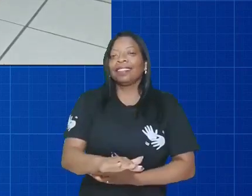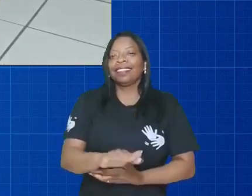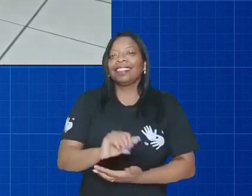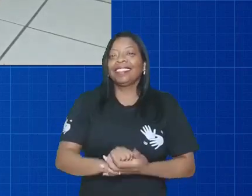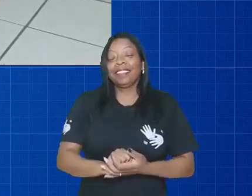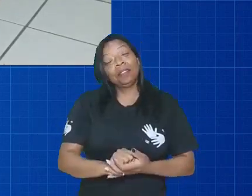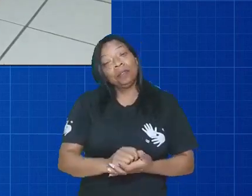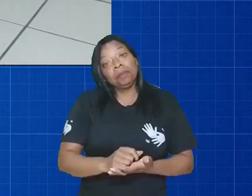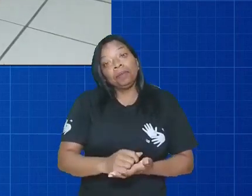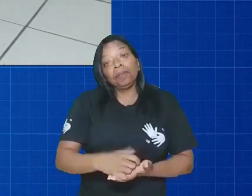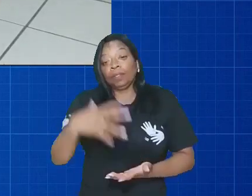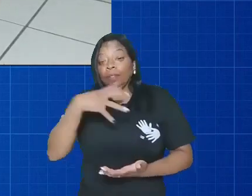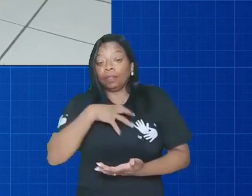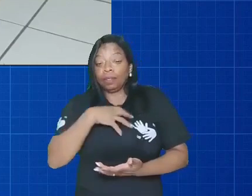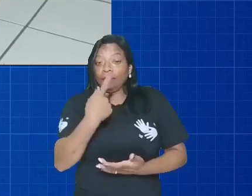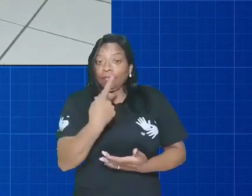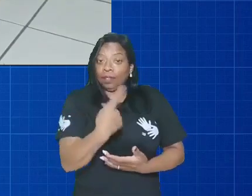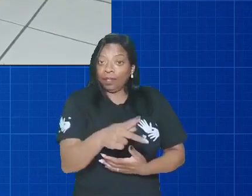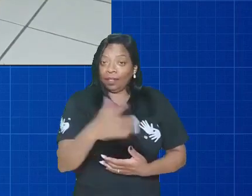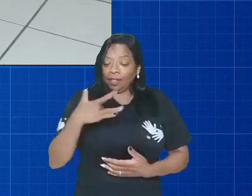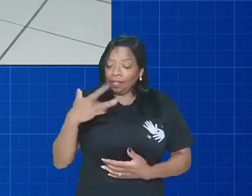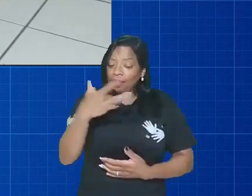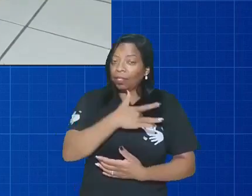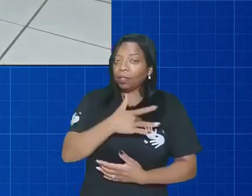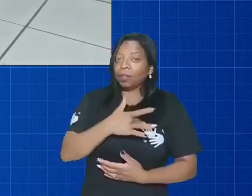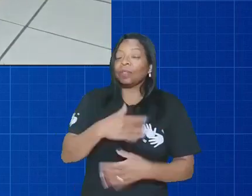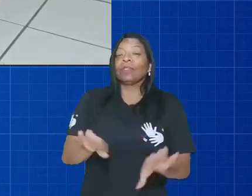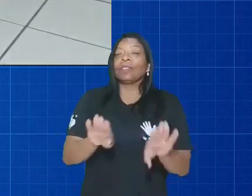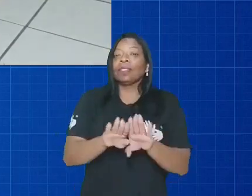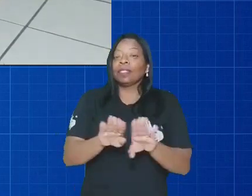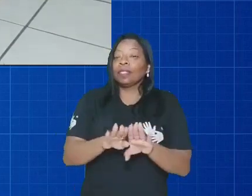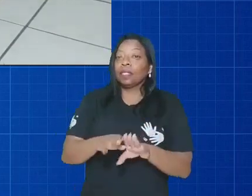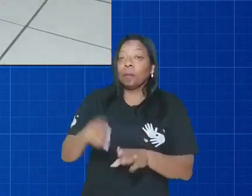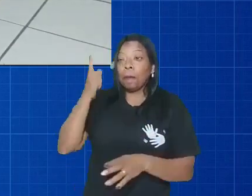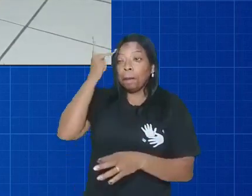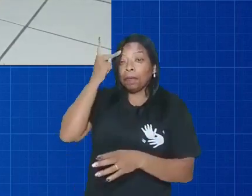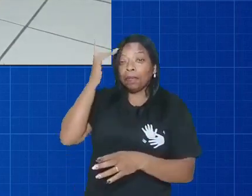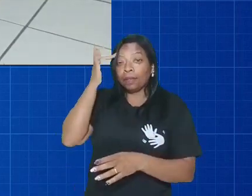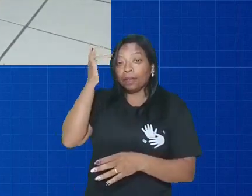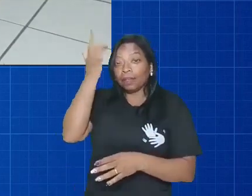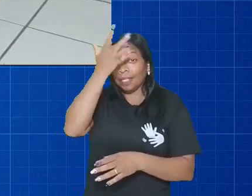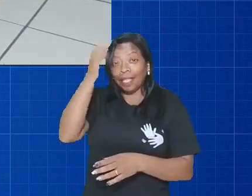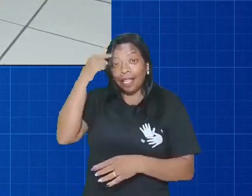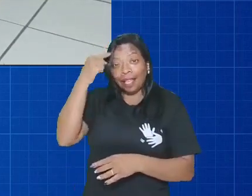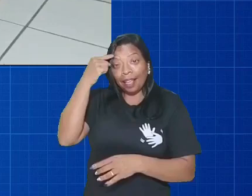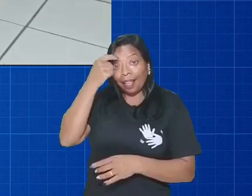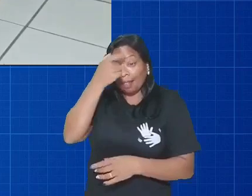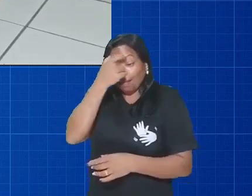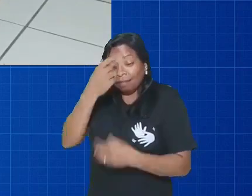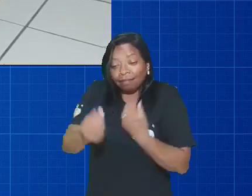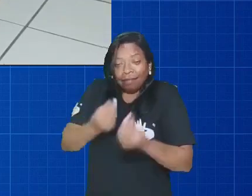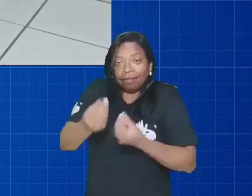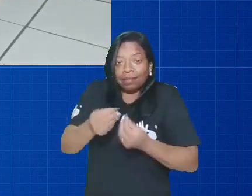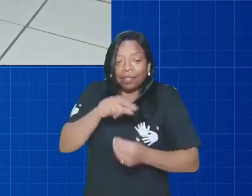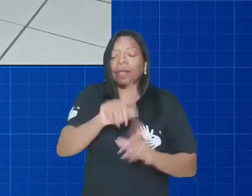na condição fisiológica aqui, mental, psiquiátrica, infantil, psicológica, para conseguir